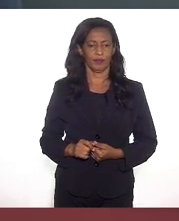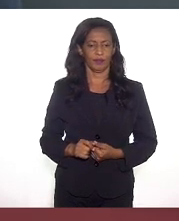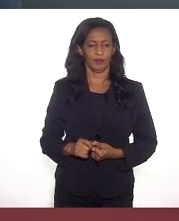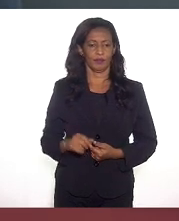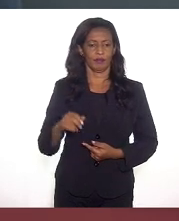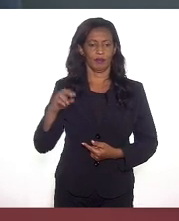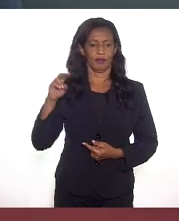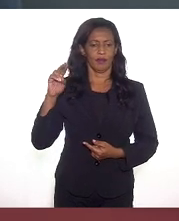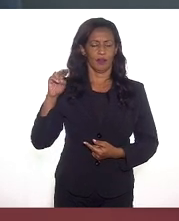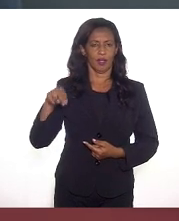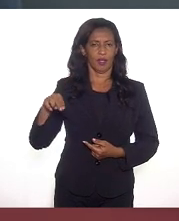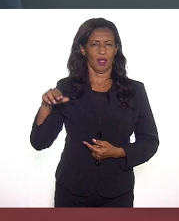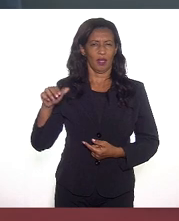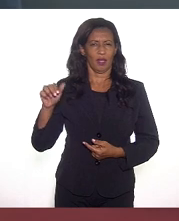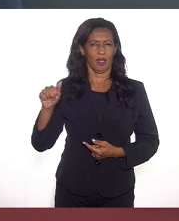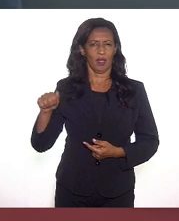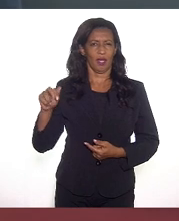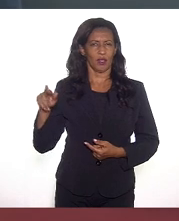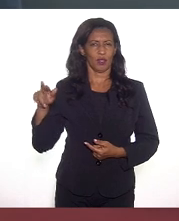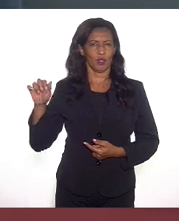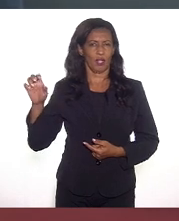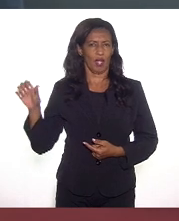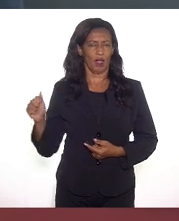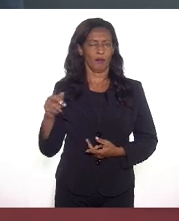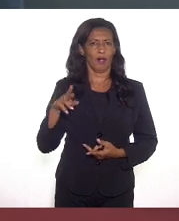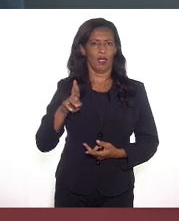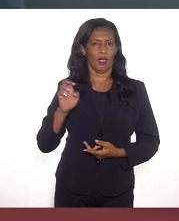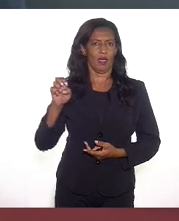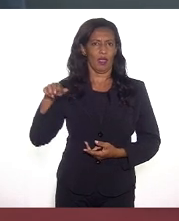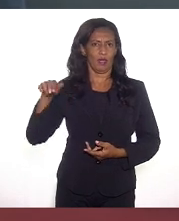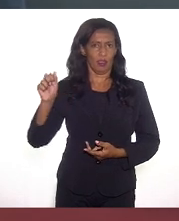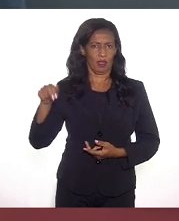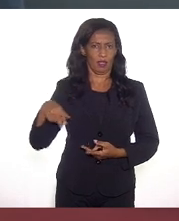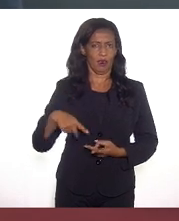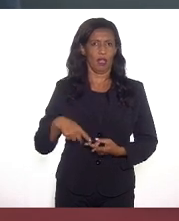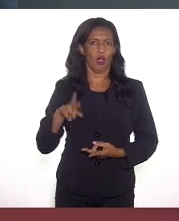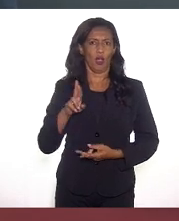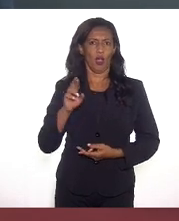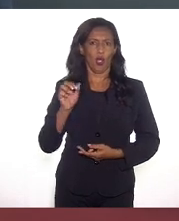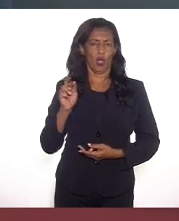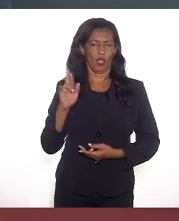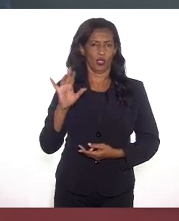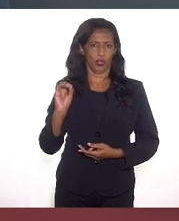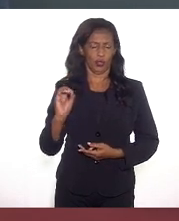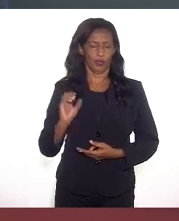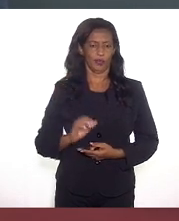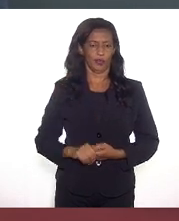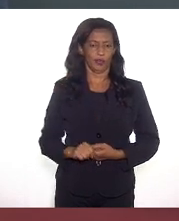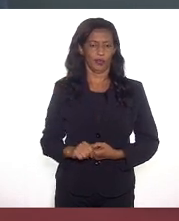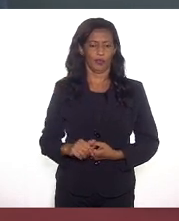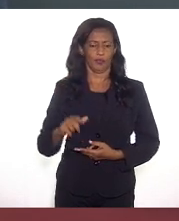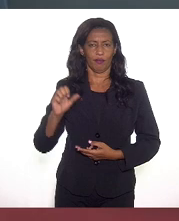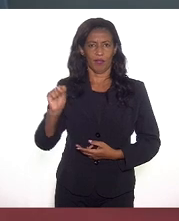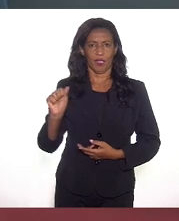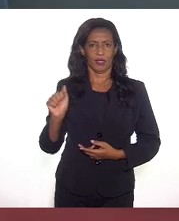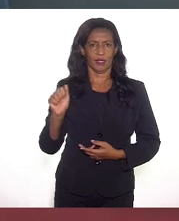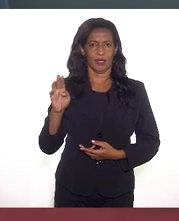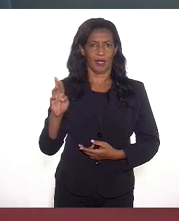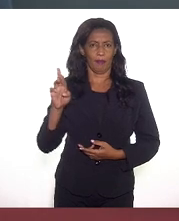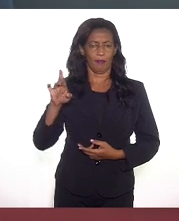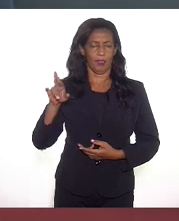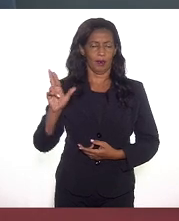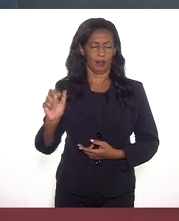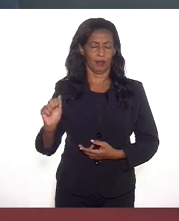Naciorelli da Silva Cajal, Renan Racife Batista, Rogério Lopes Magalhães, Sabrina Barros